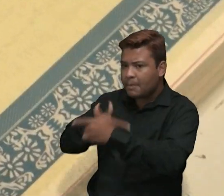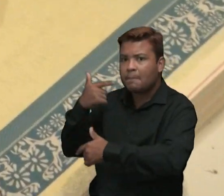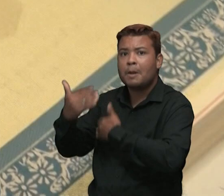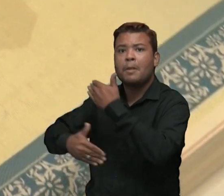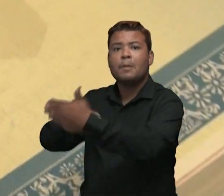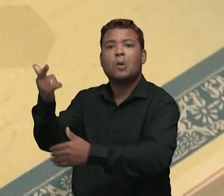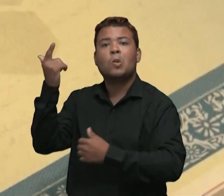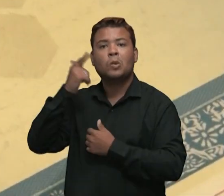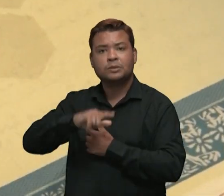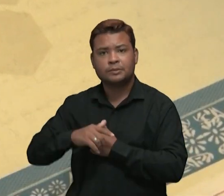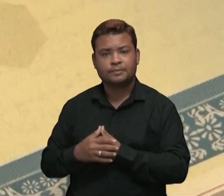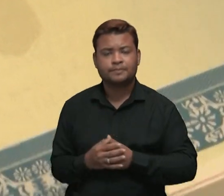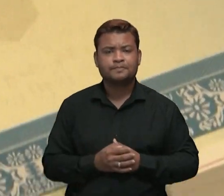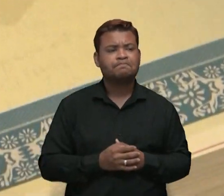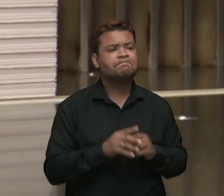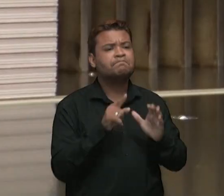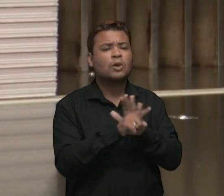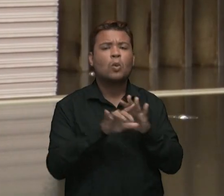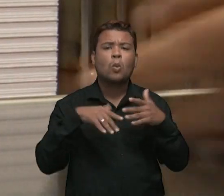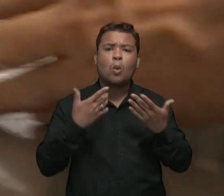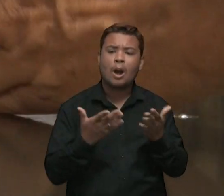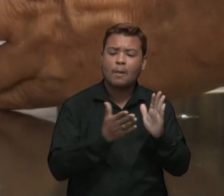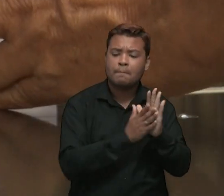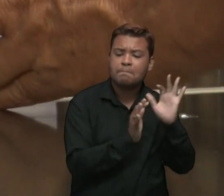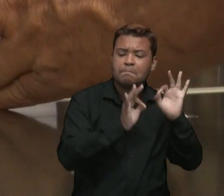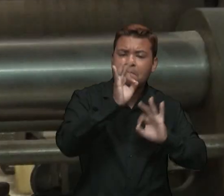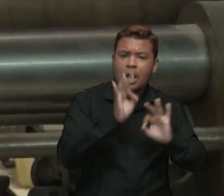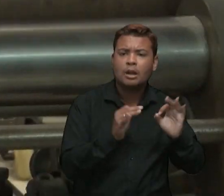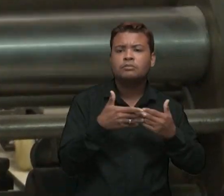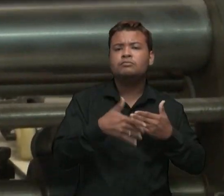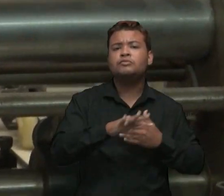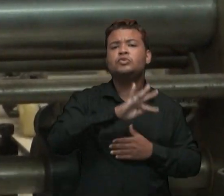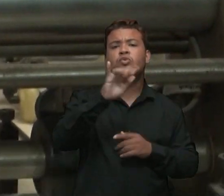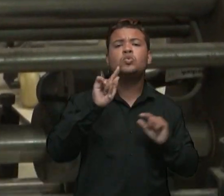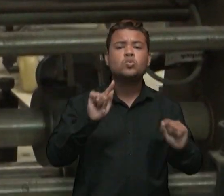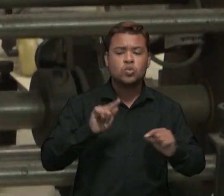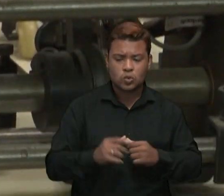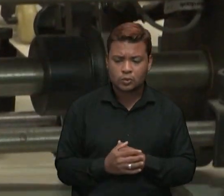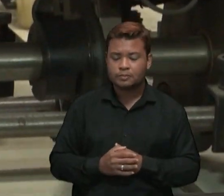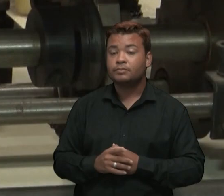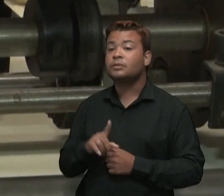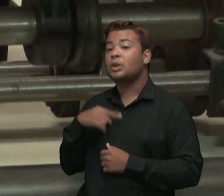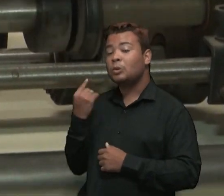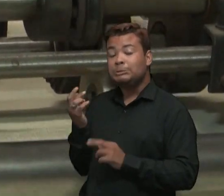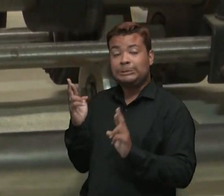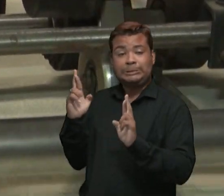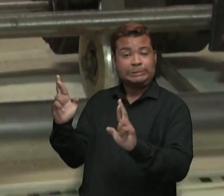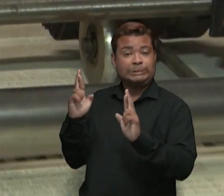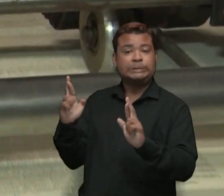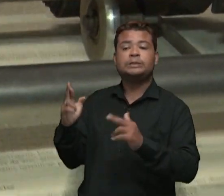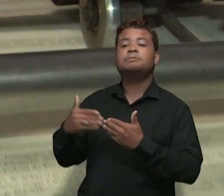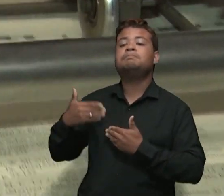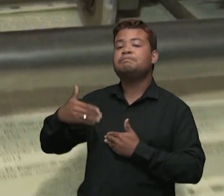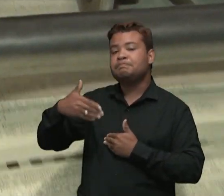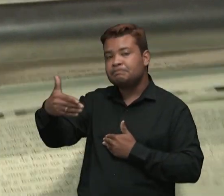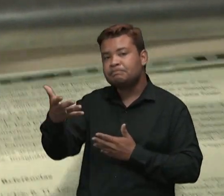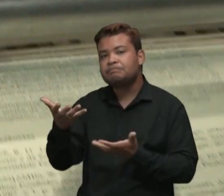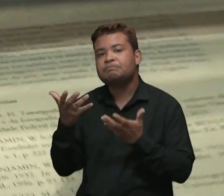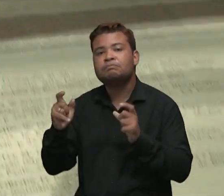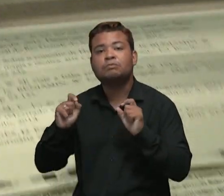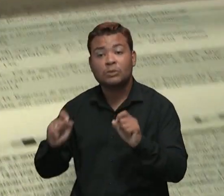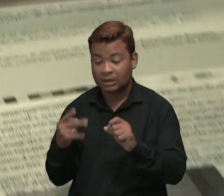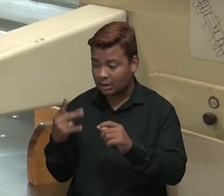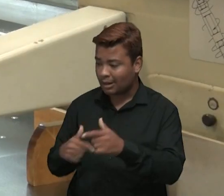são os planos e as perspectivas para o centro editorial? Bom, nós estamos com grandes expectativas de ampliar